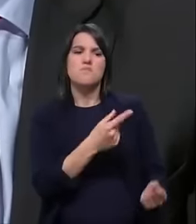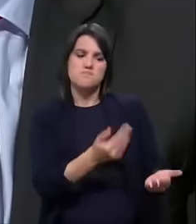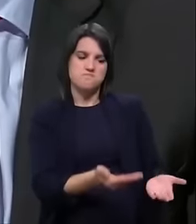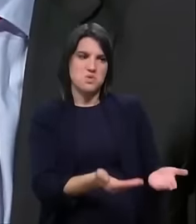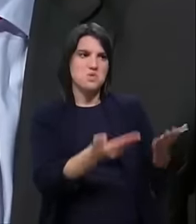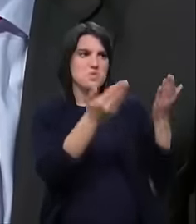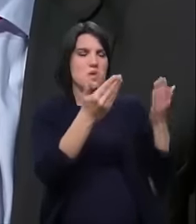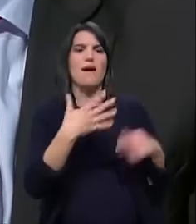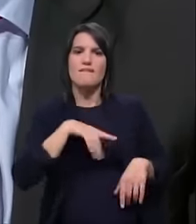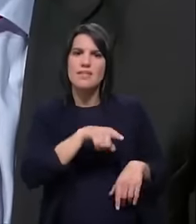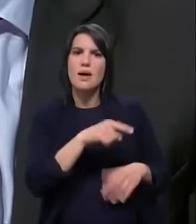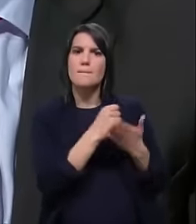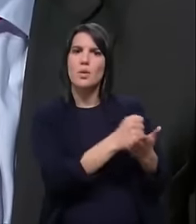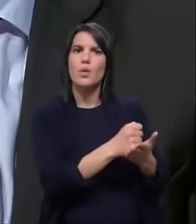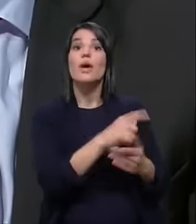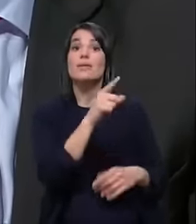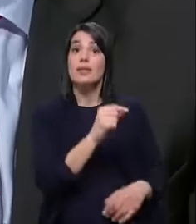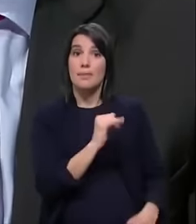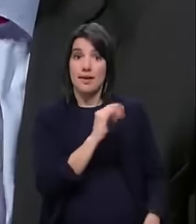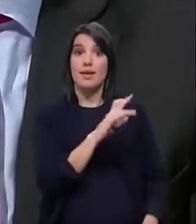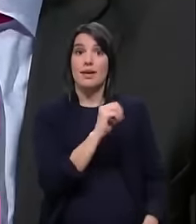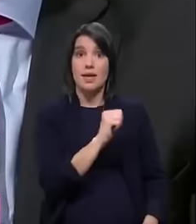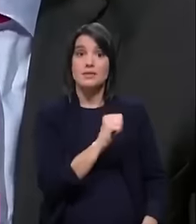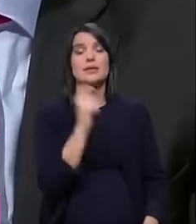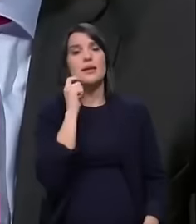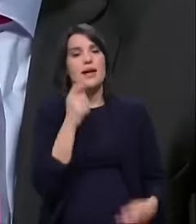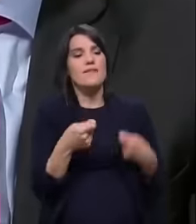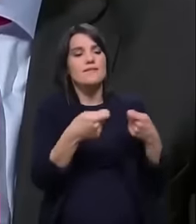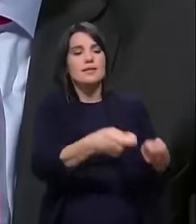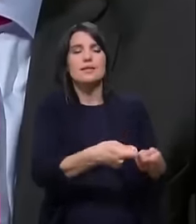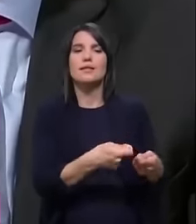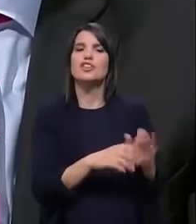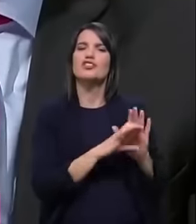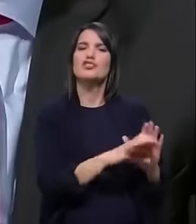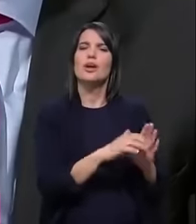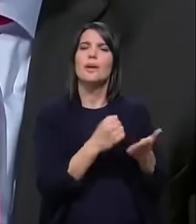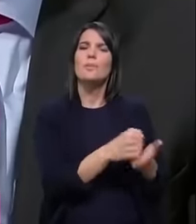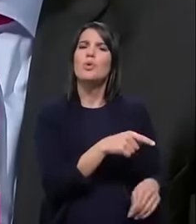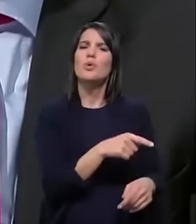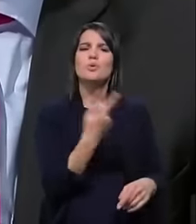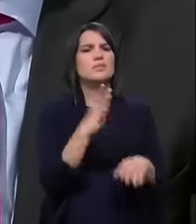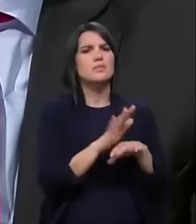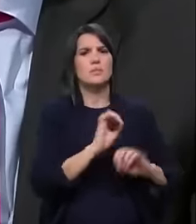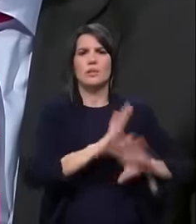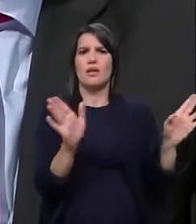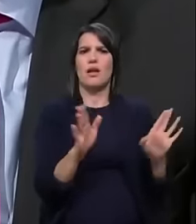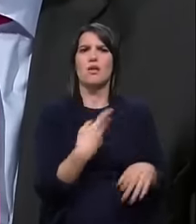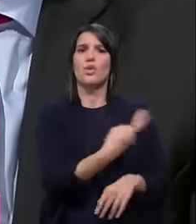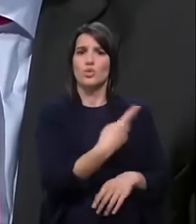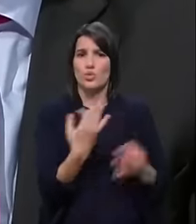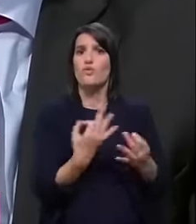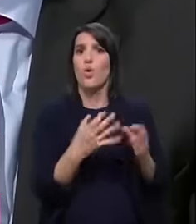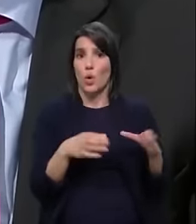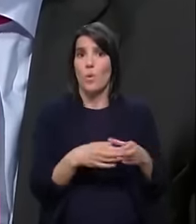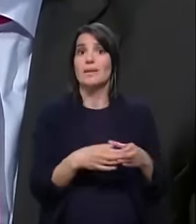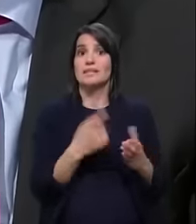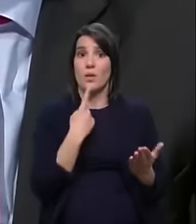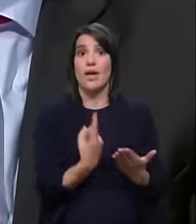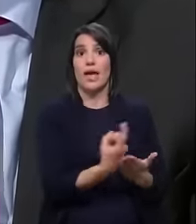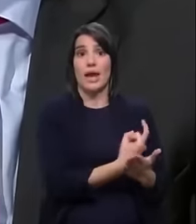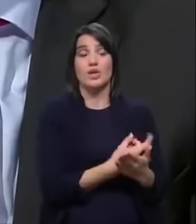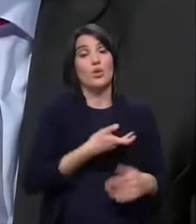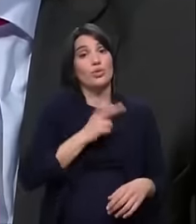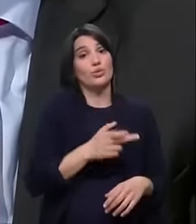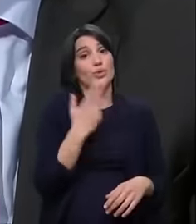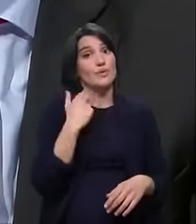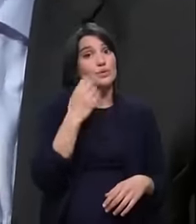no IRS, já agora, os interesses de quem financiou Chega. Deixe-me dar um exemplo muito concreto. Já que ambos estivemos numa comissão de inquérito, mas o Dr. Ventura